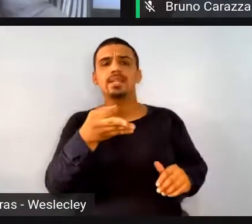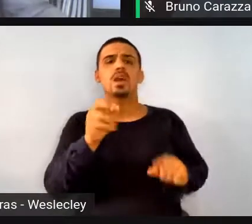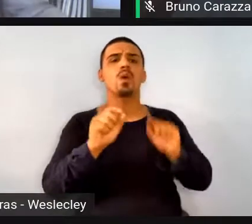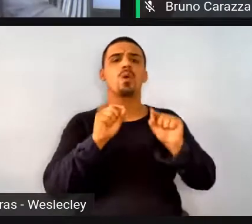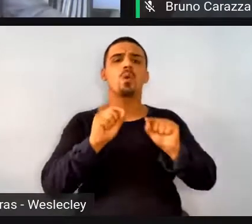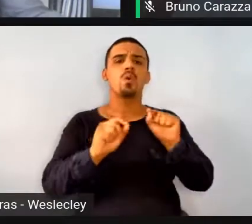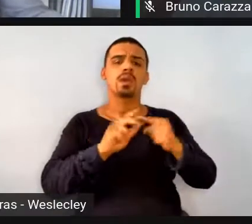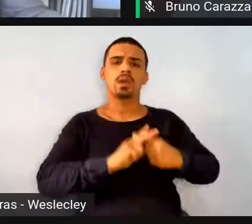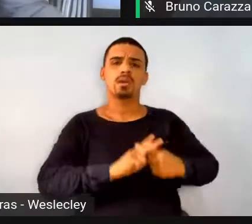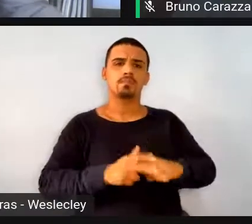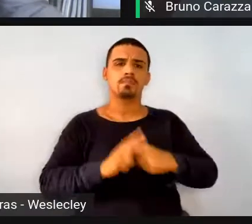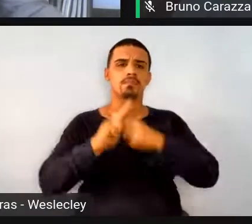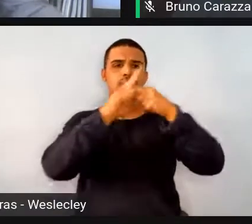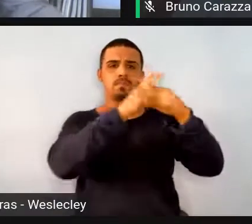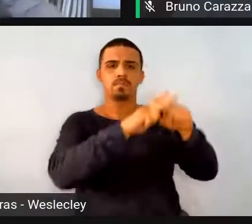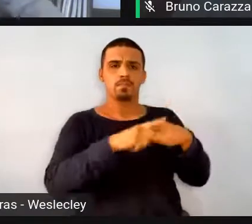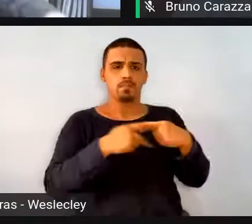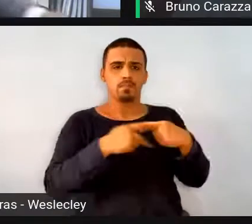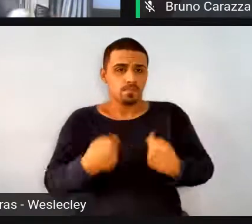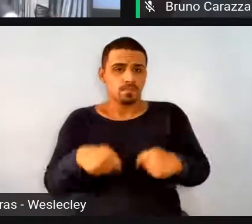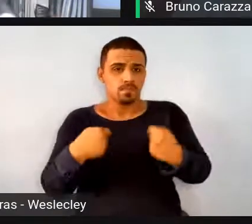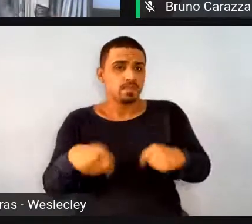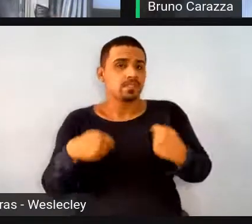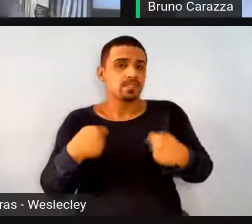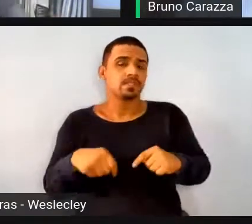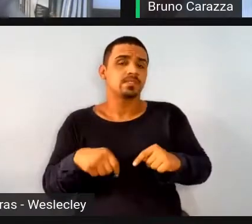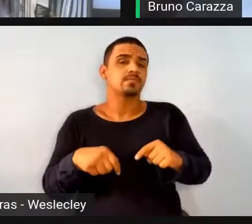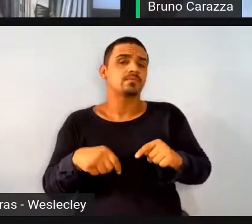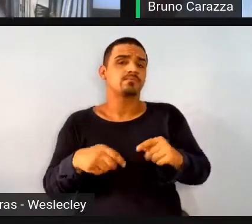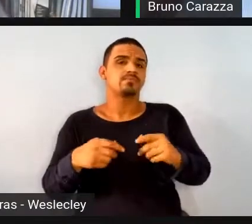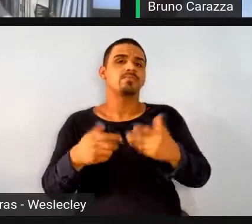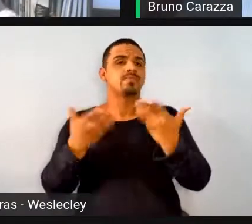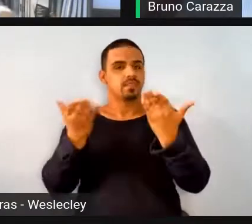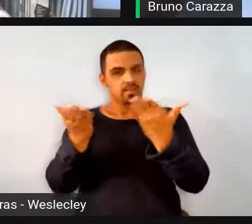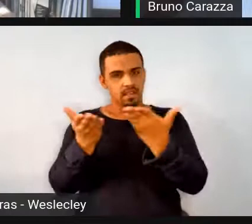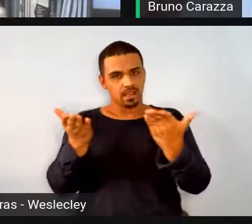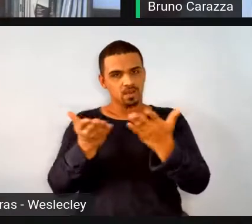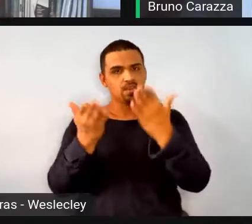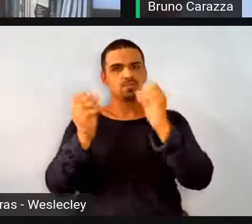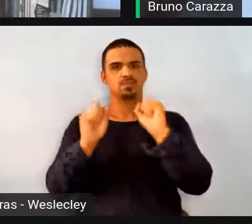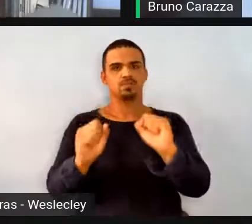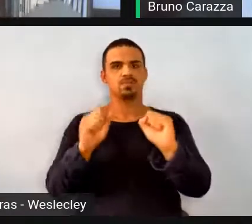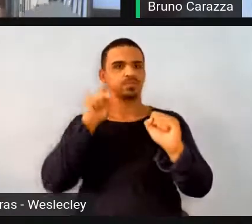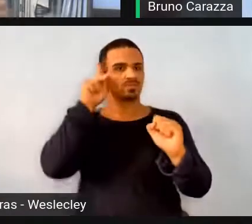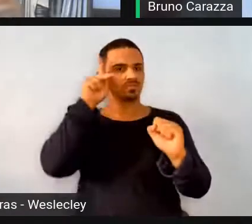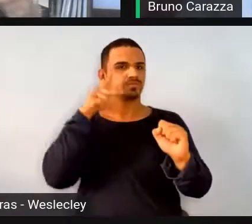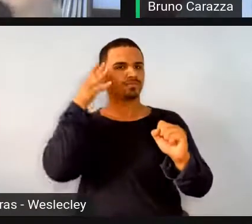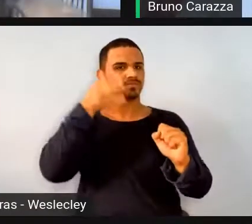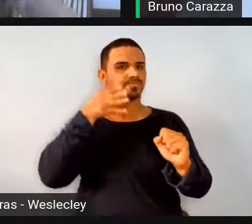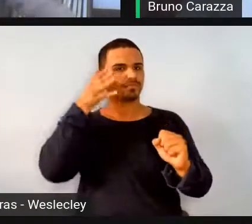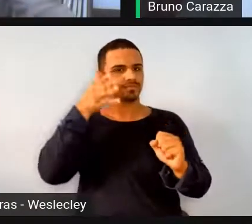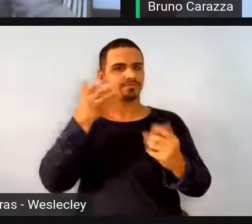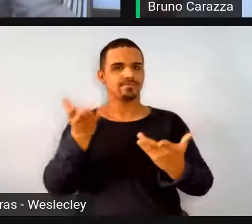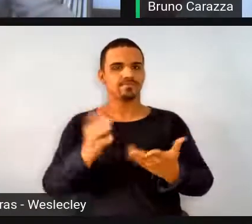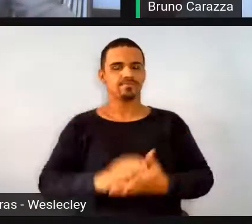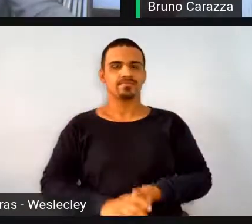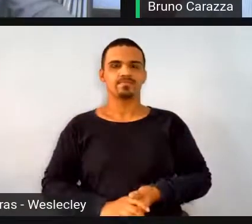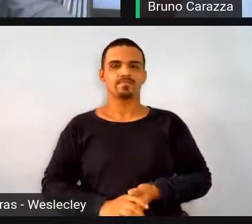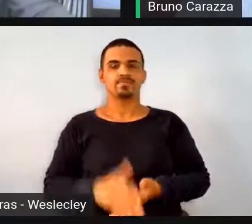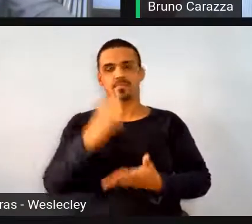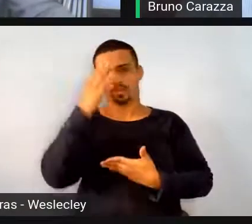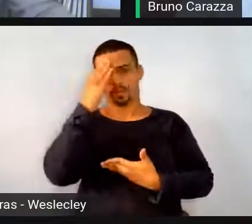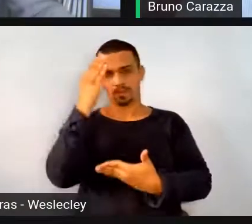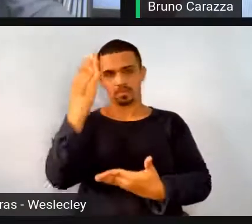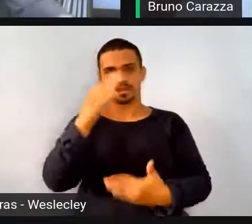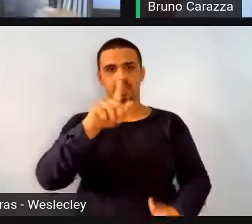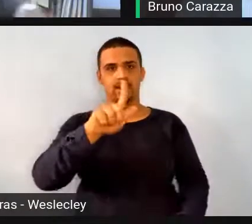no nosso modelo de financiamento. Doutor Bruno Caraza, as palavras com você por 20 minutos. Muito obrigado,